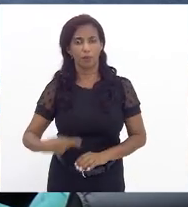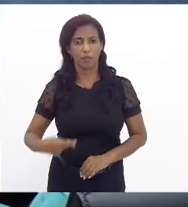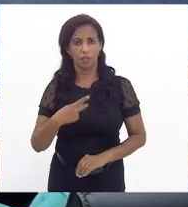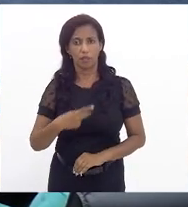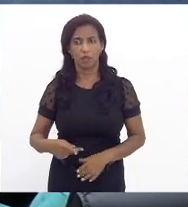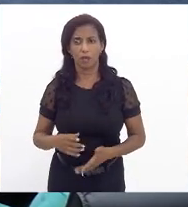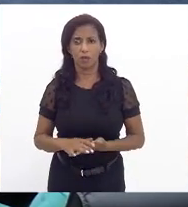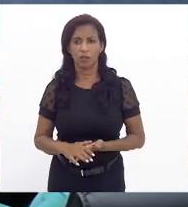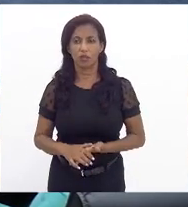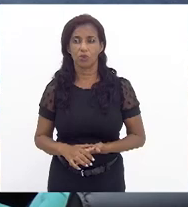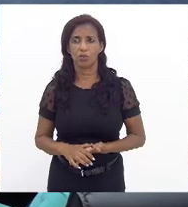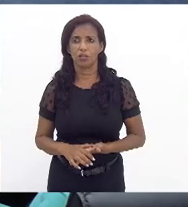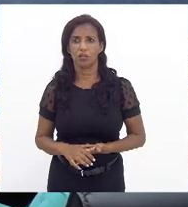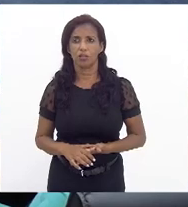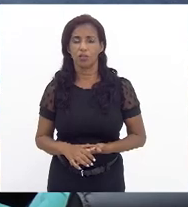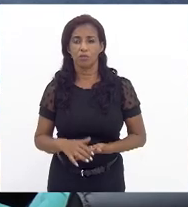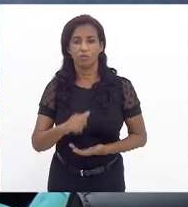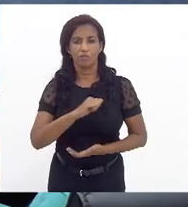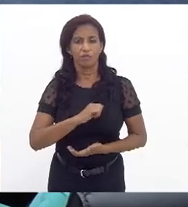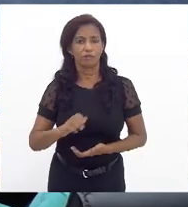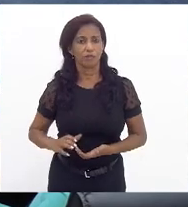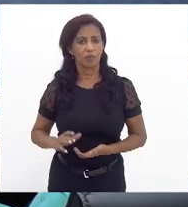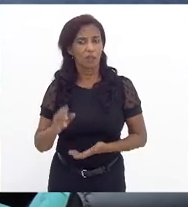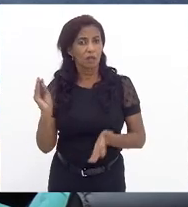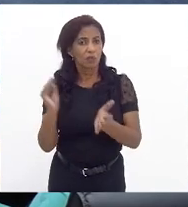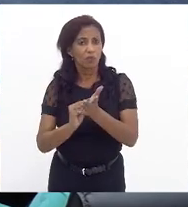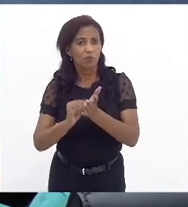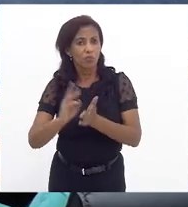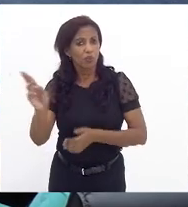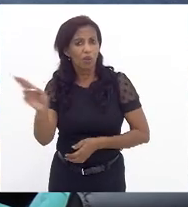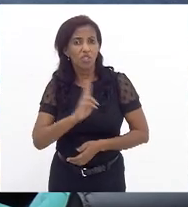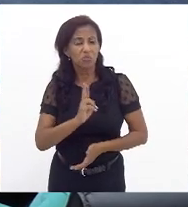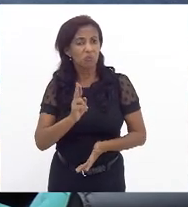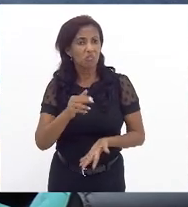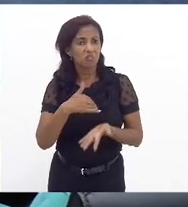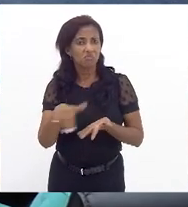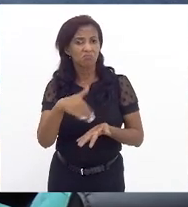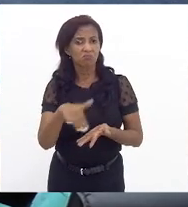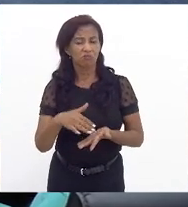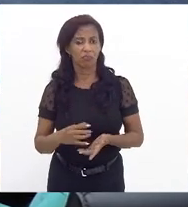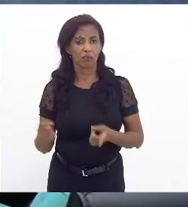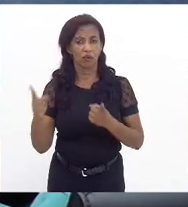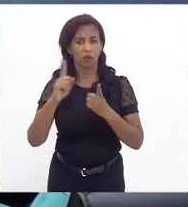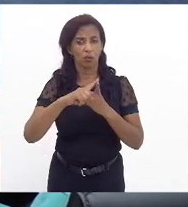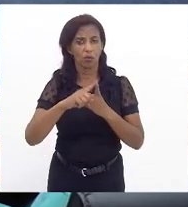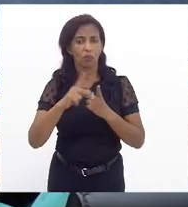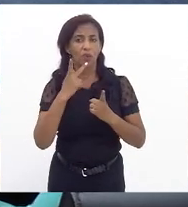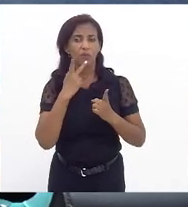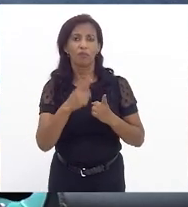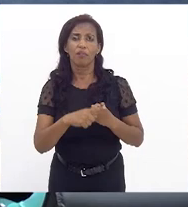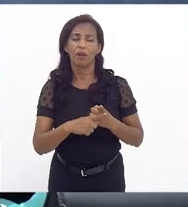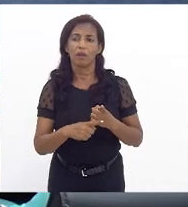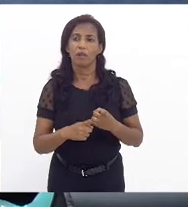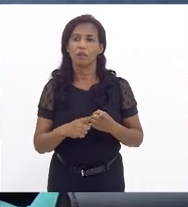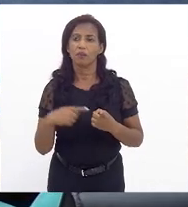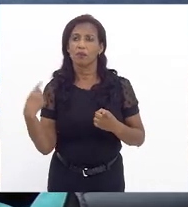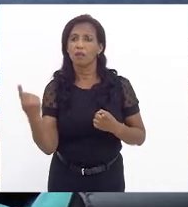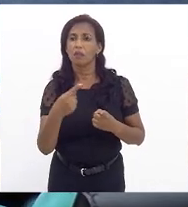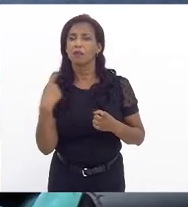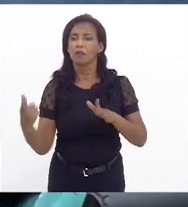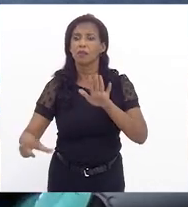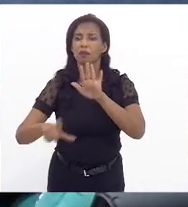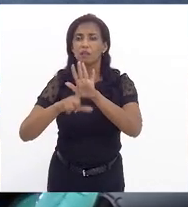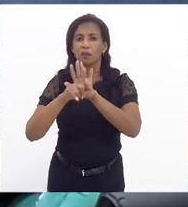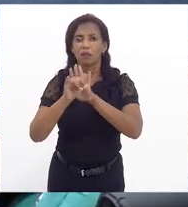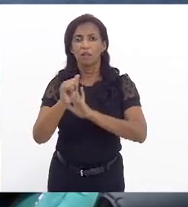democrático, senador André Siciliano, que não foram respondidos pela Secretaria. Uma diz respeito à nossa lei